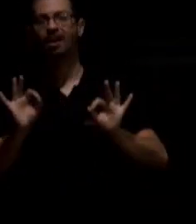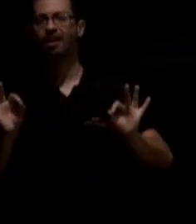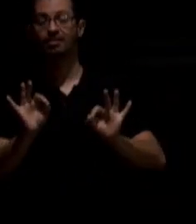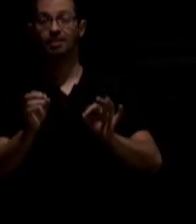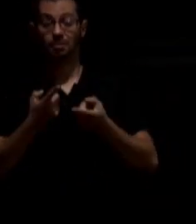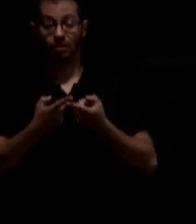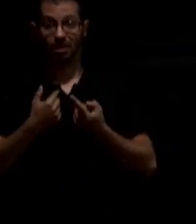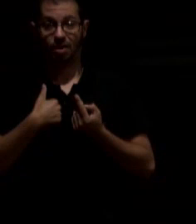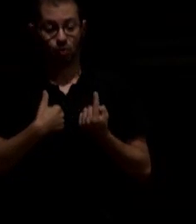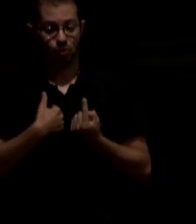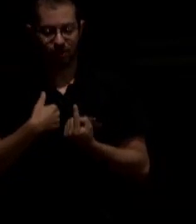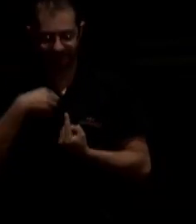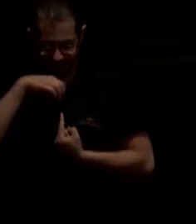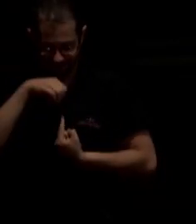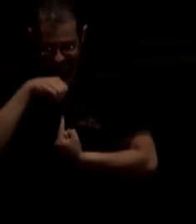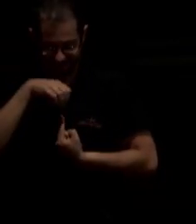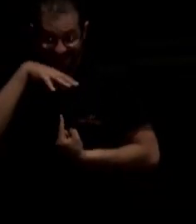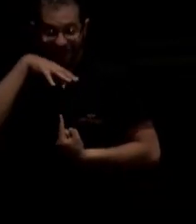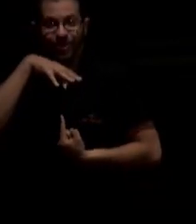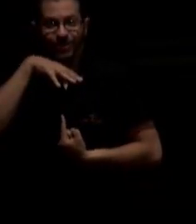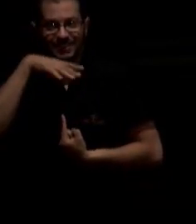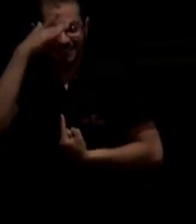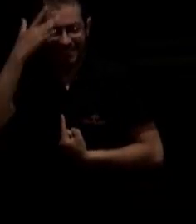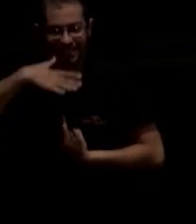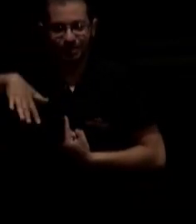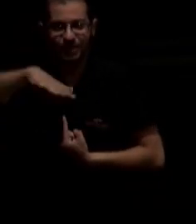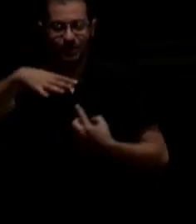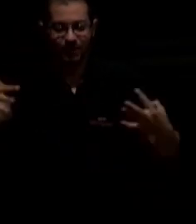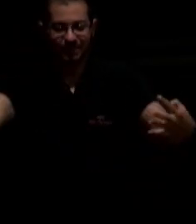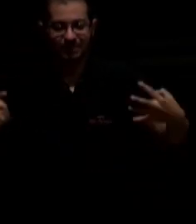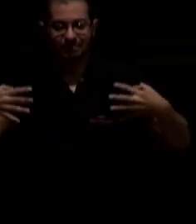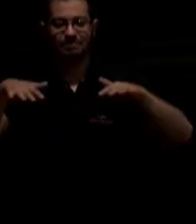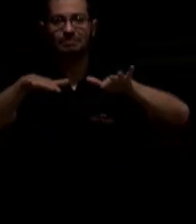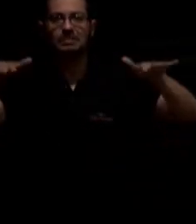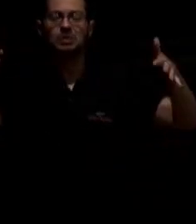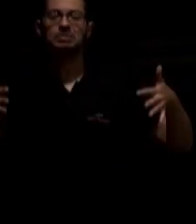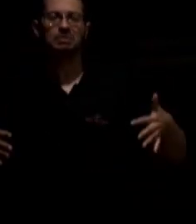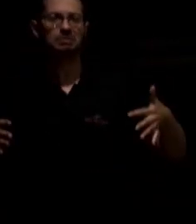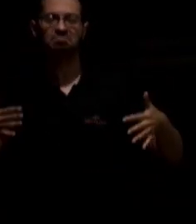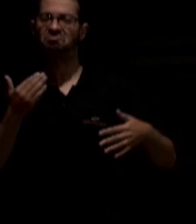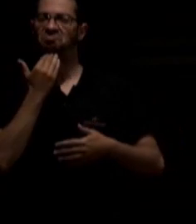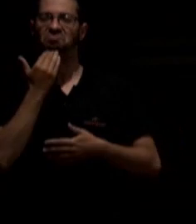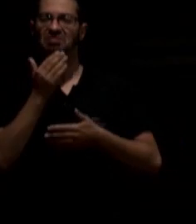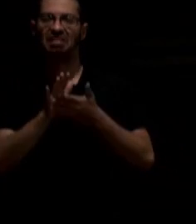como luz, resplandeceu no meio de uma mesa que está em trevas. E isso incomoda.